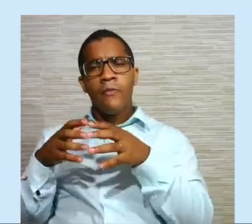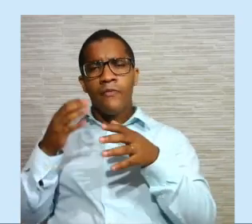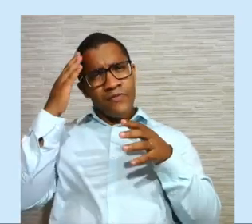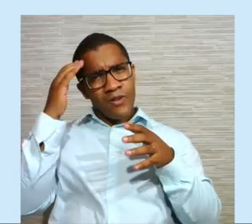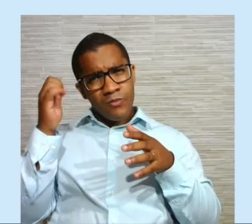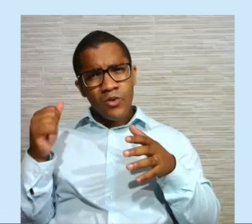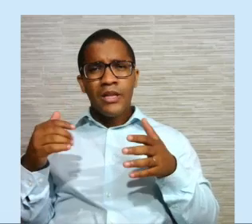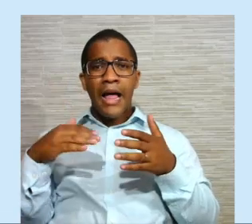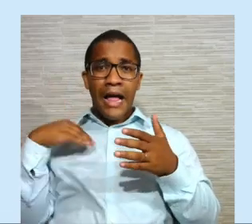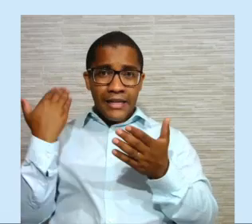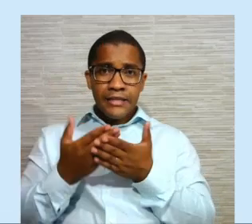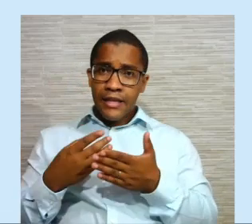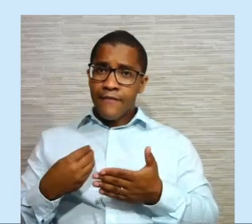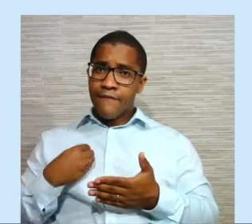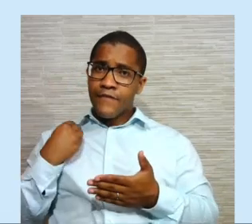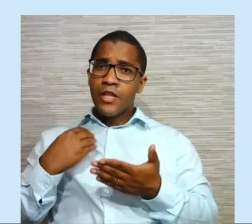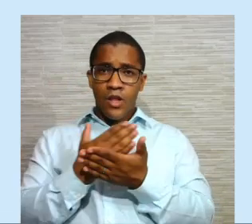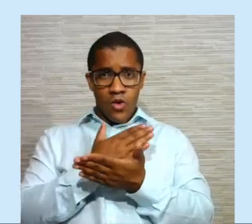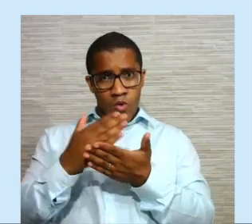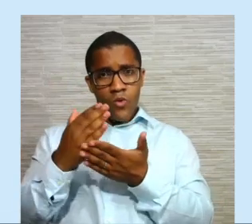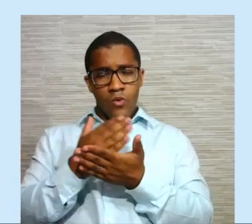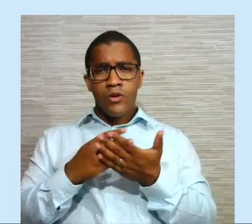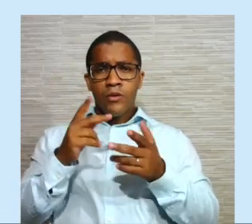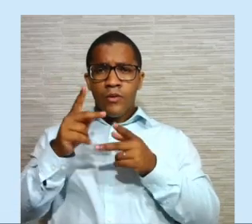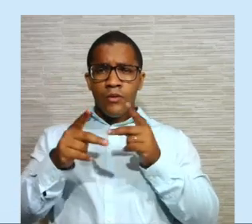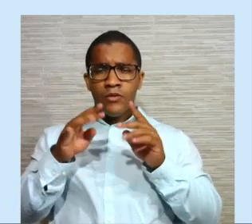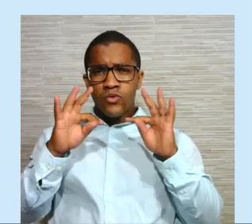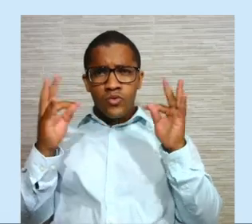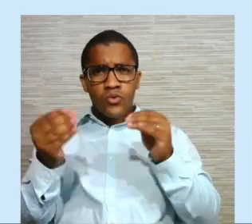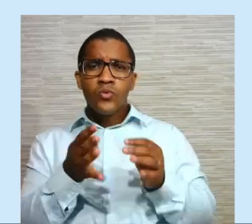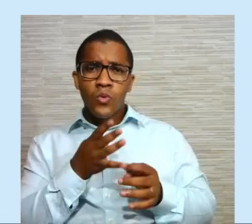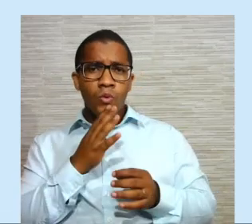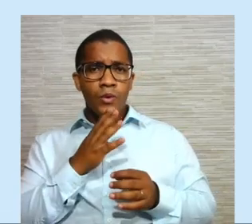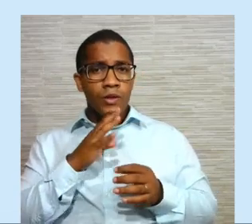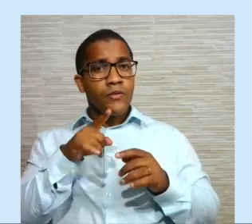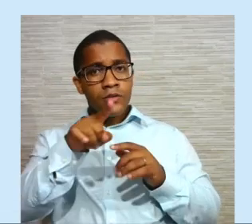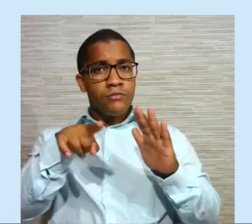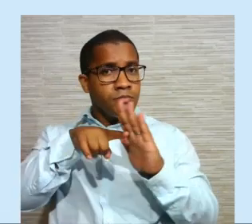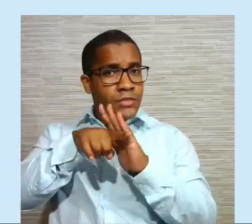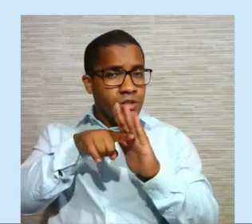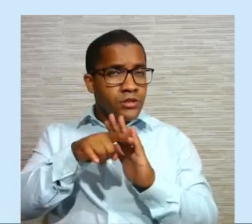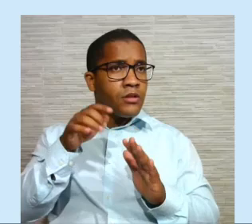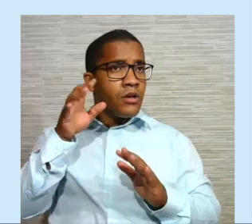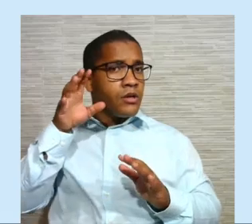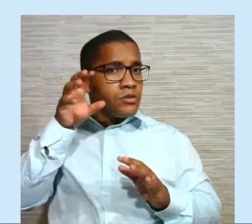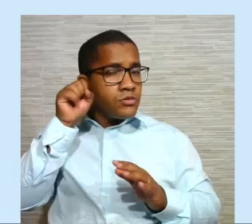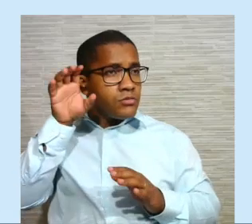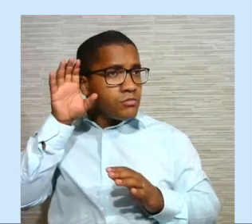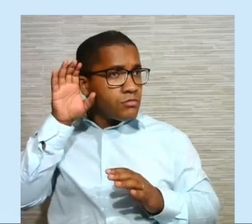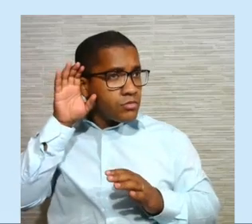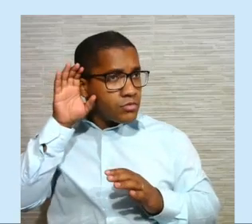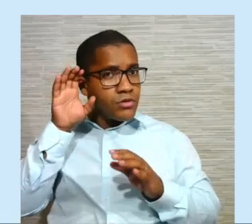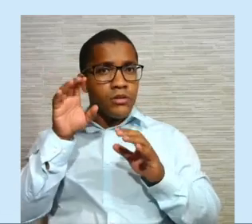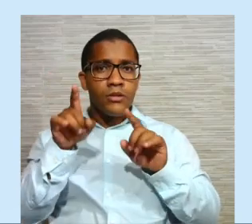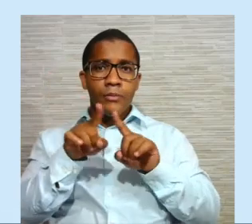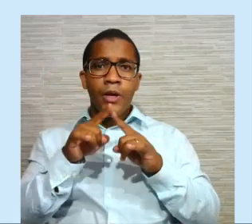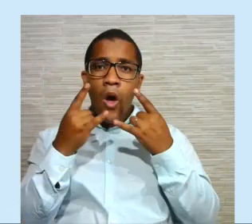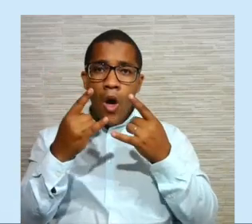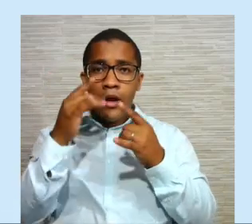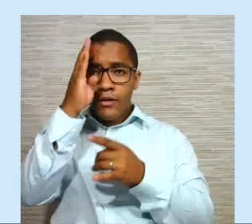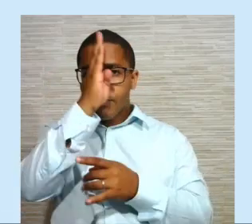são conhecidas, estão ativas e são bastante populares, mas só pesquisar, ouvir nas suas playlists, colocar o